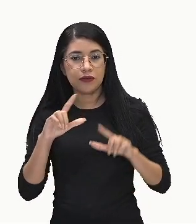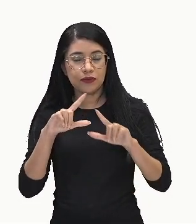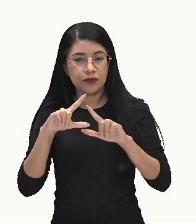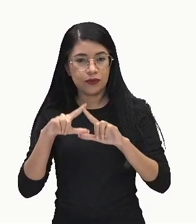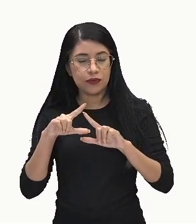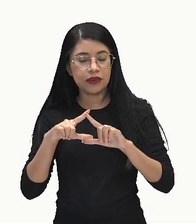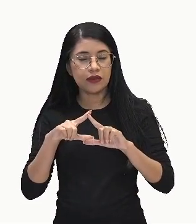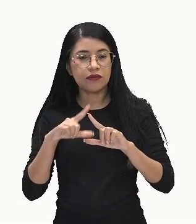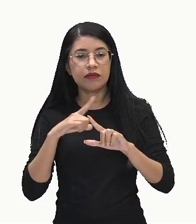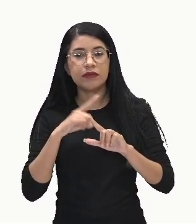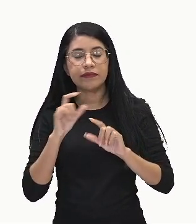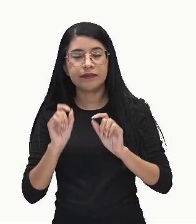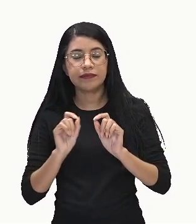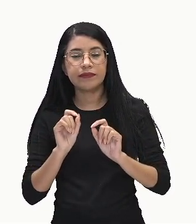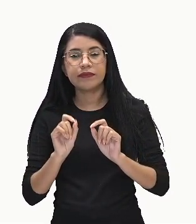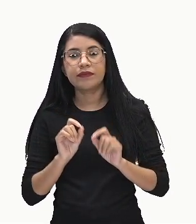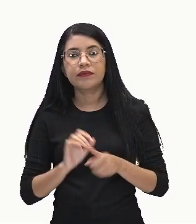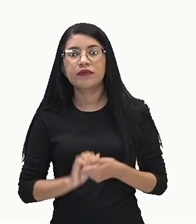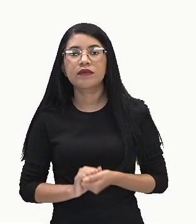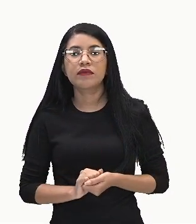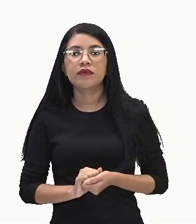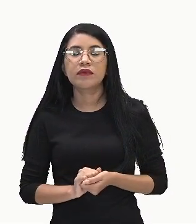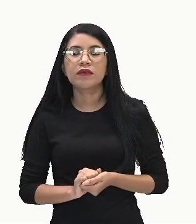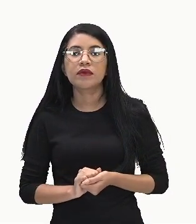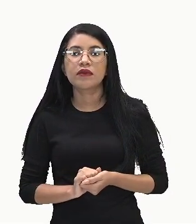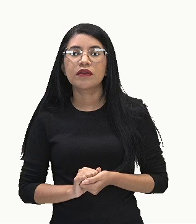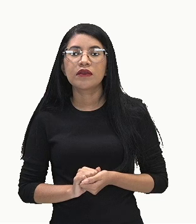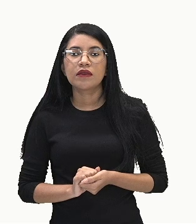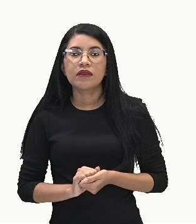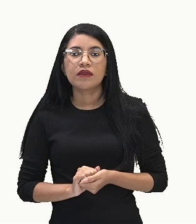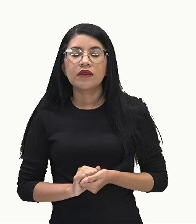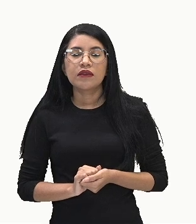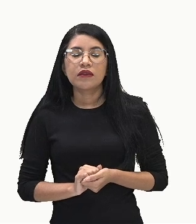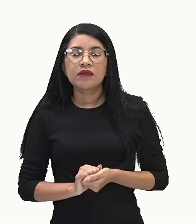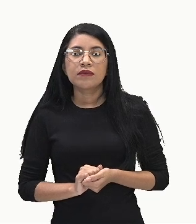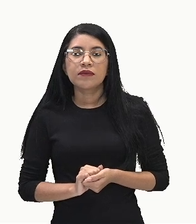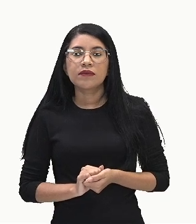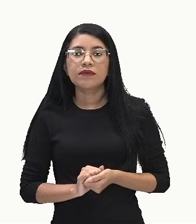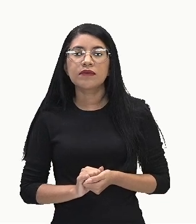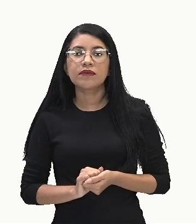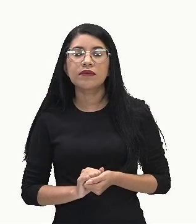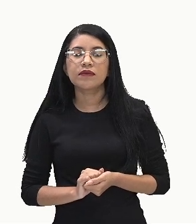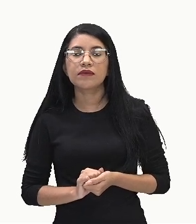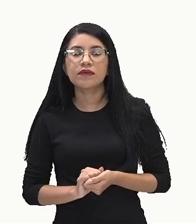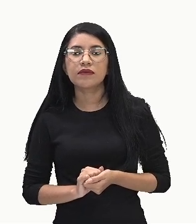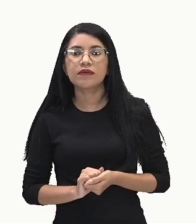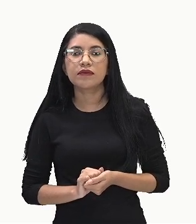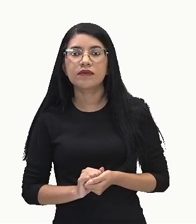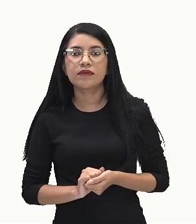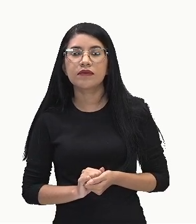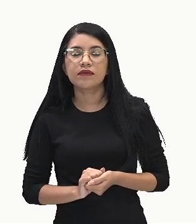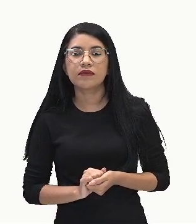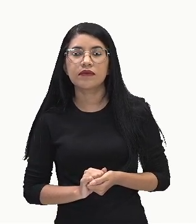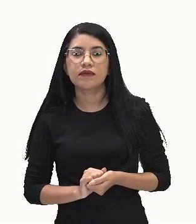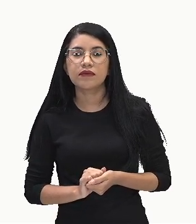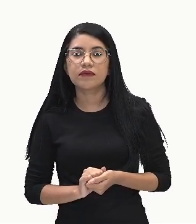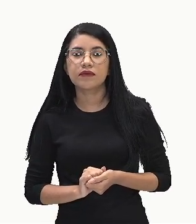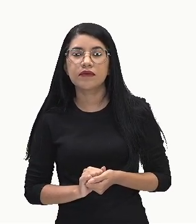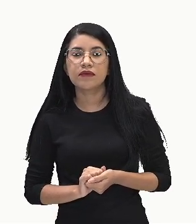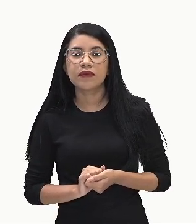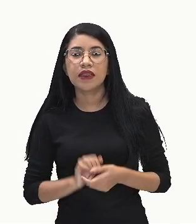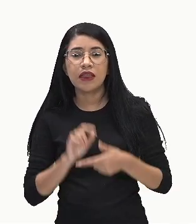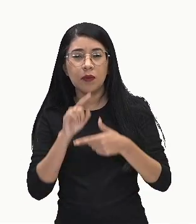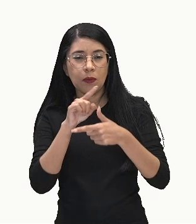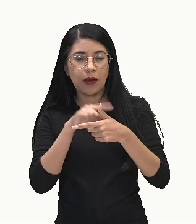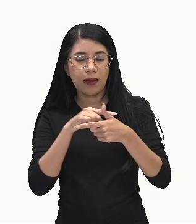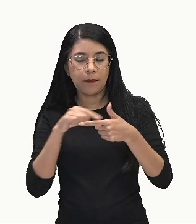eu tenho os lados, olha só, eu tenho os lados, o lado C, o lado